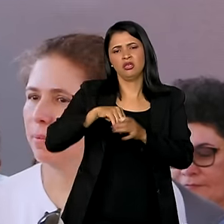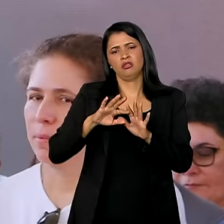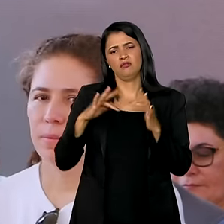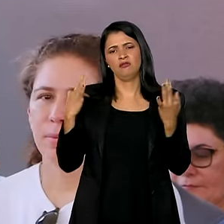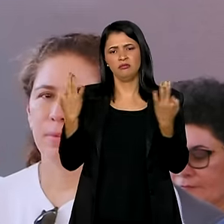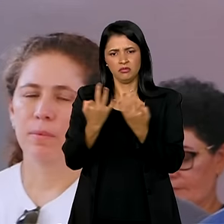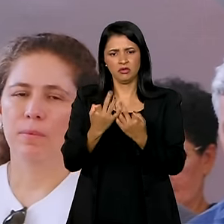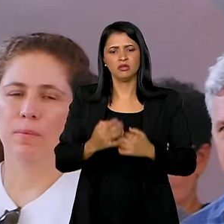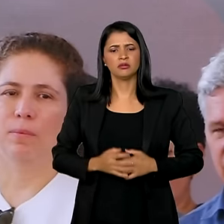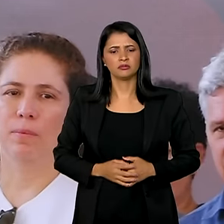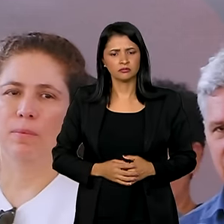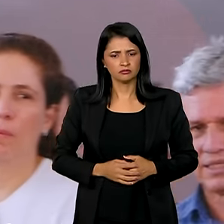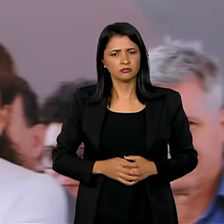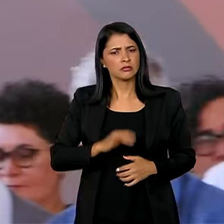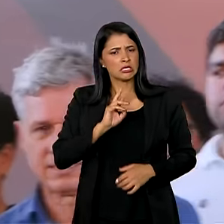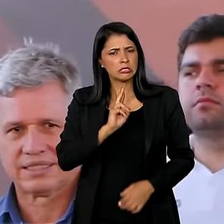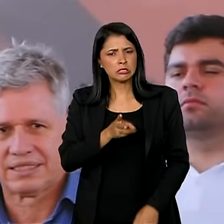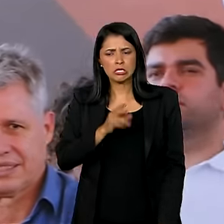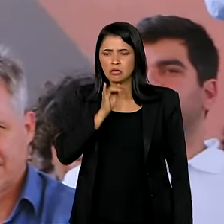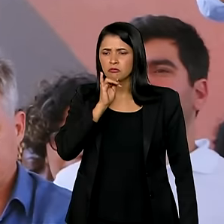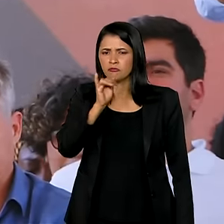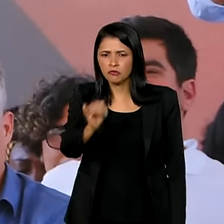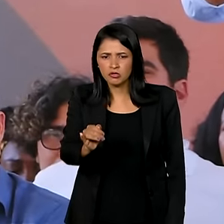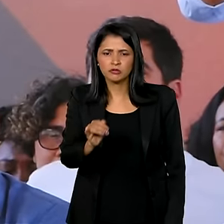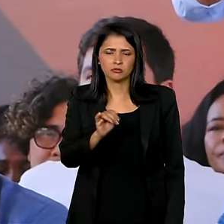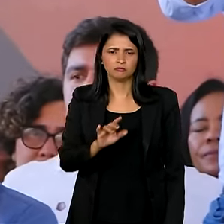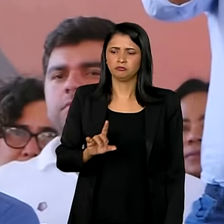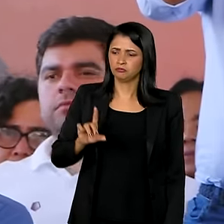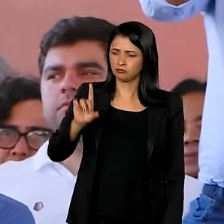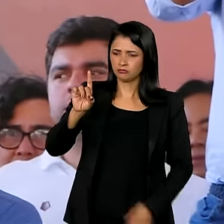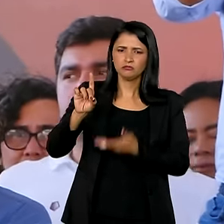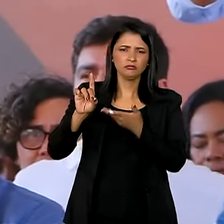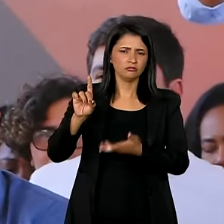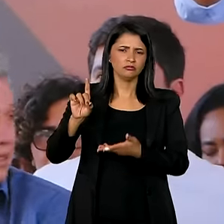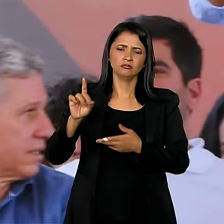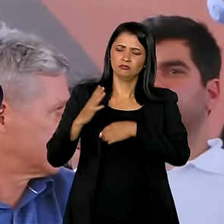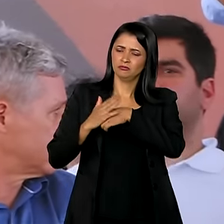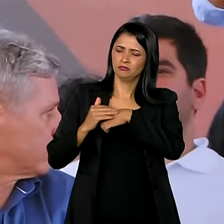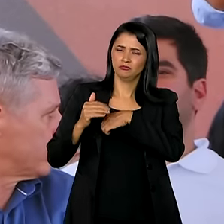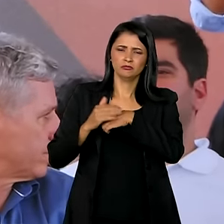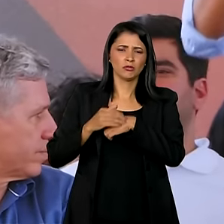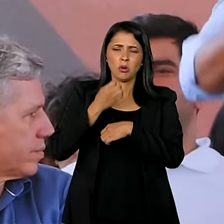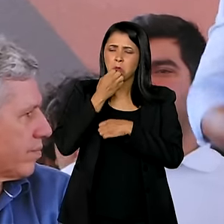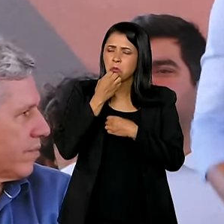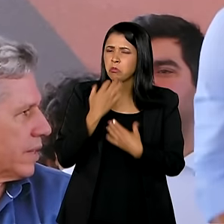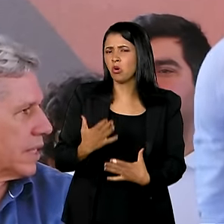família. Eu digo sempre que Deus foi muito generoso comigo.